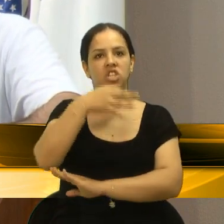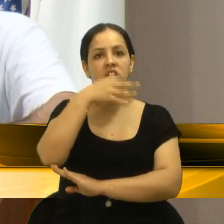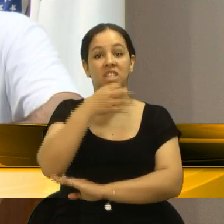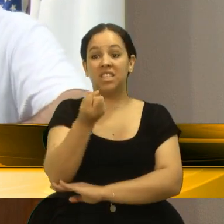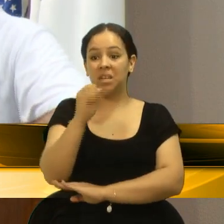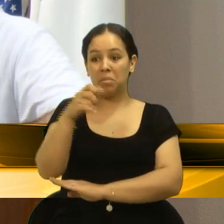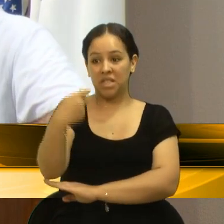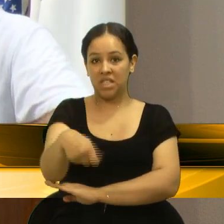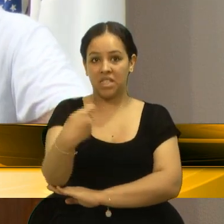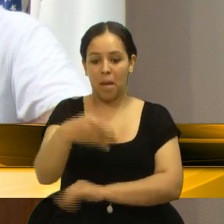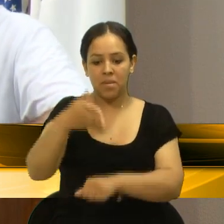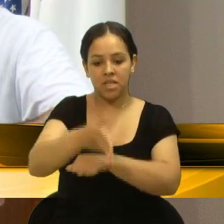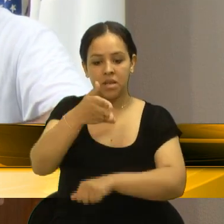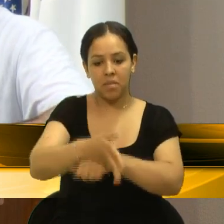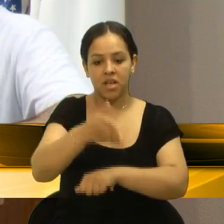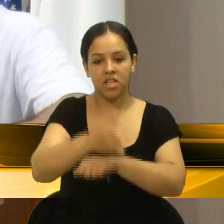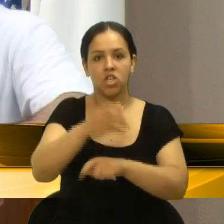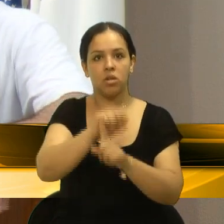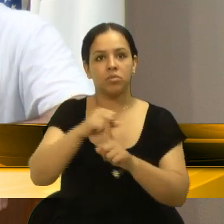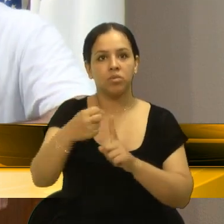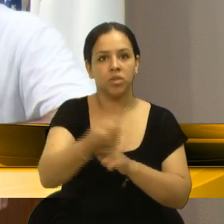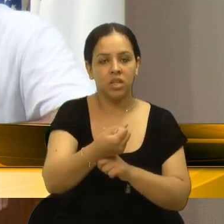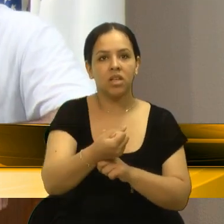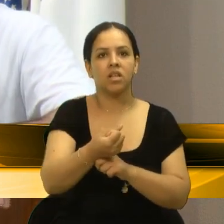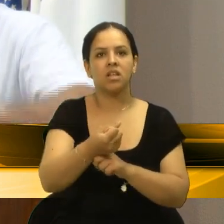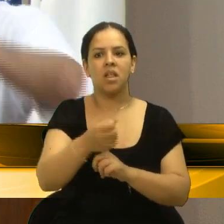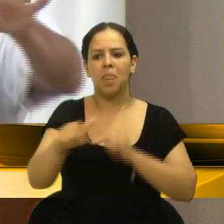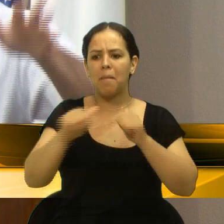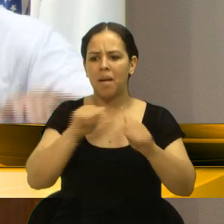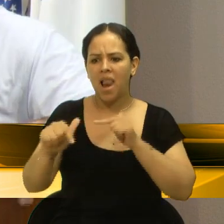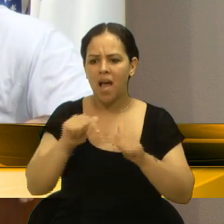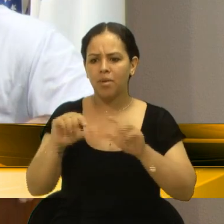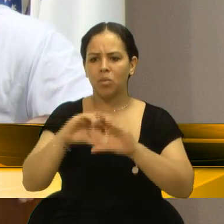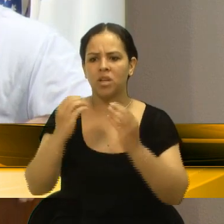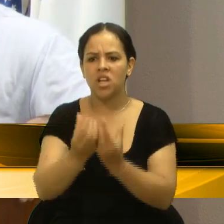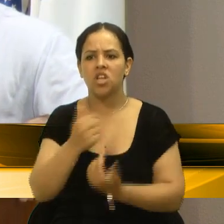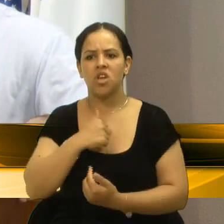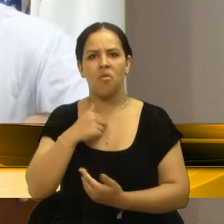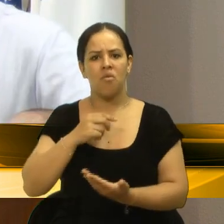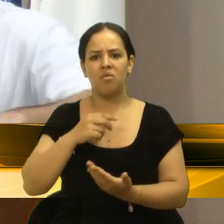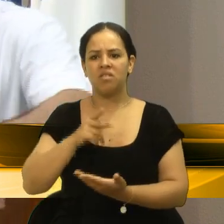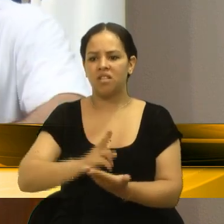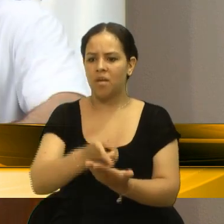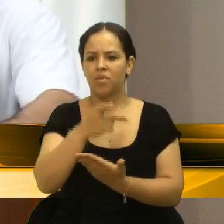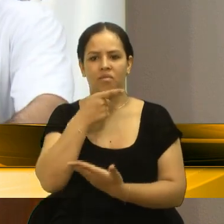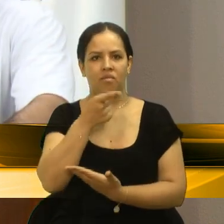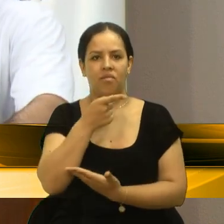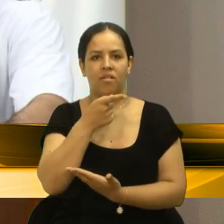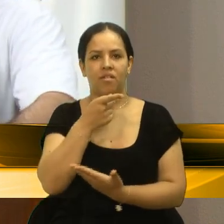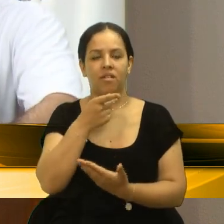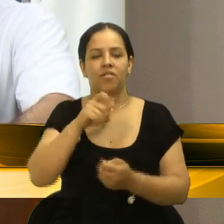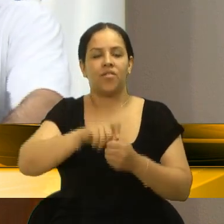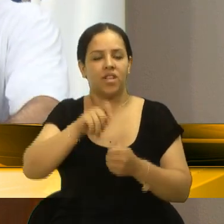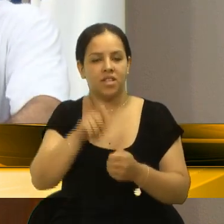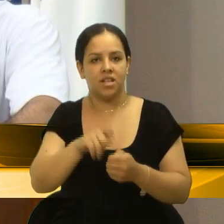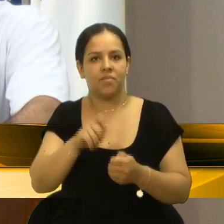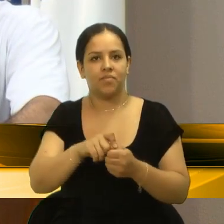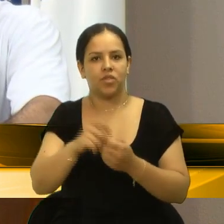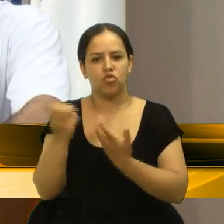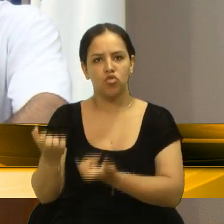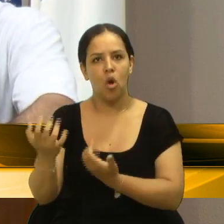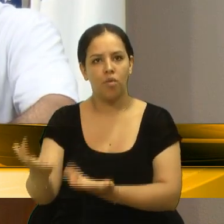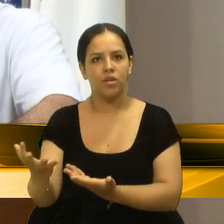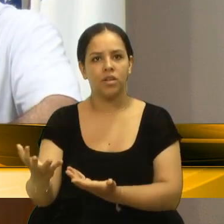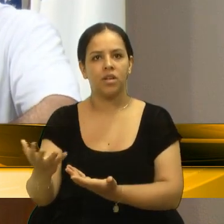eu farei. Se precisar trabalhar pela comunidade, isso eu faço desde a minha adolescência. Eu voto em tijolinho por tijolinho a